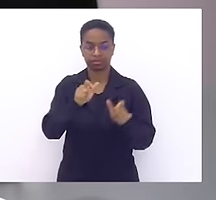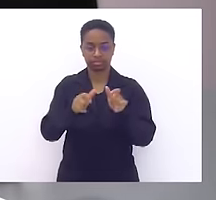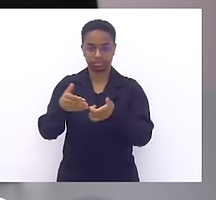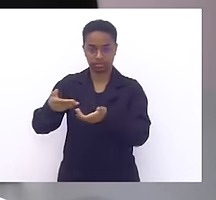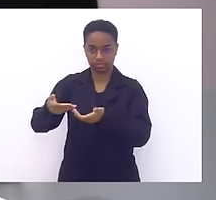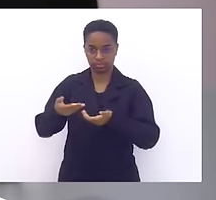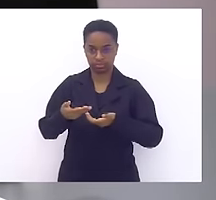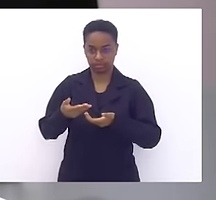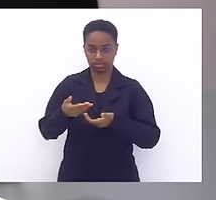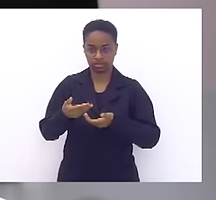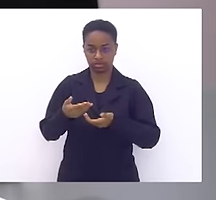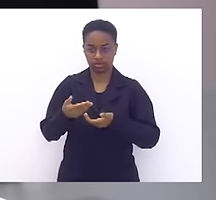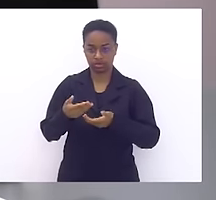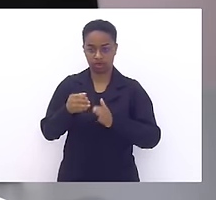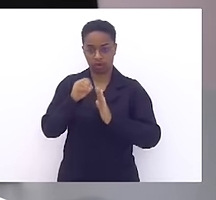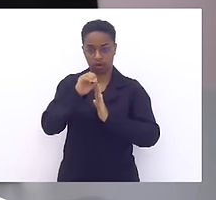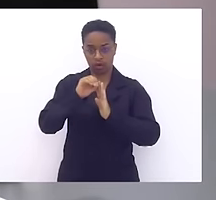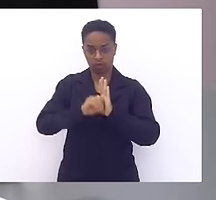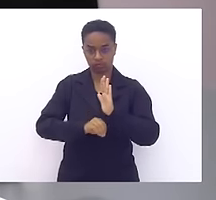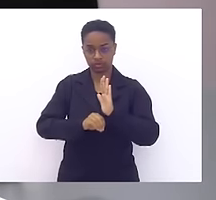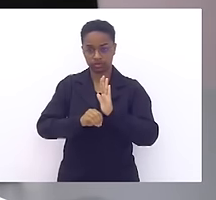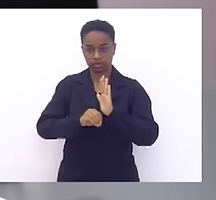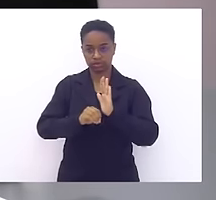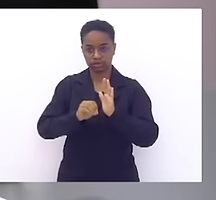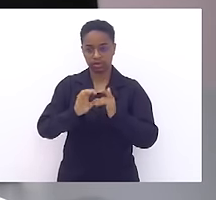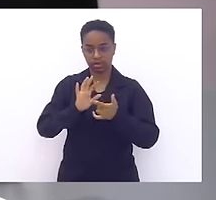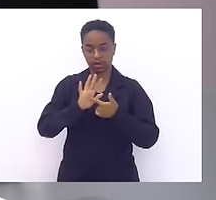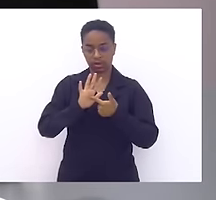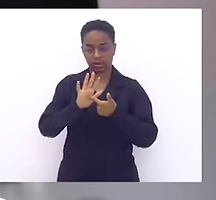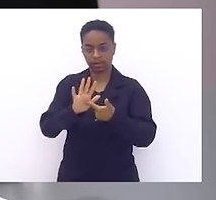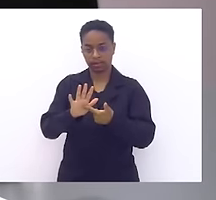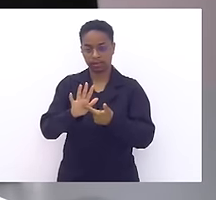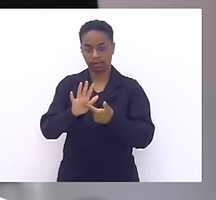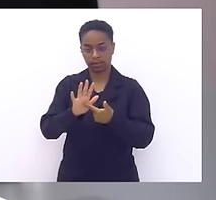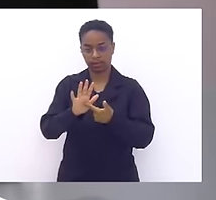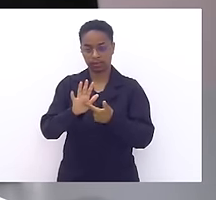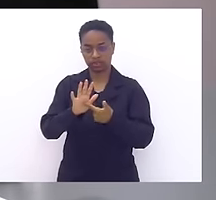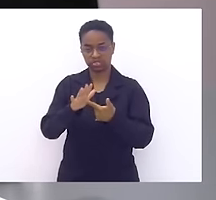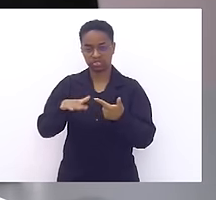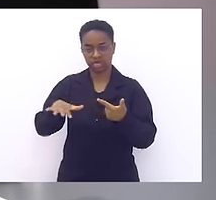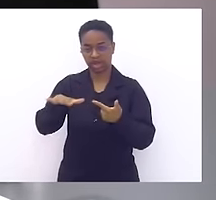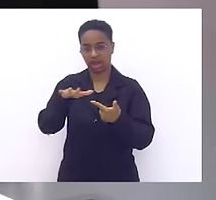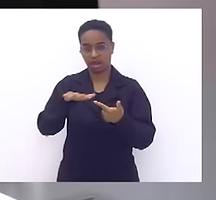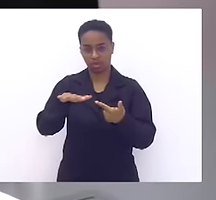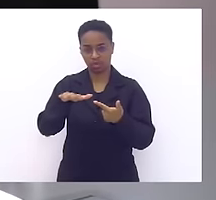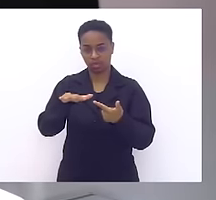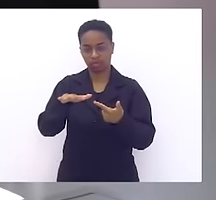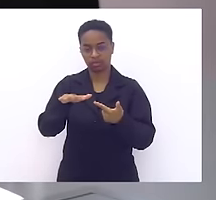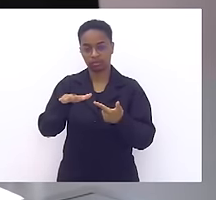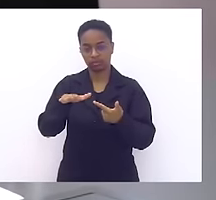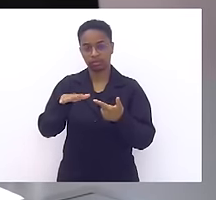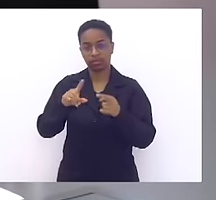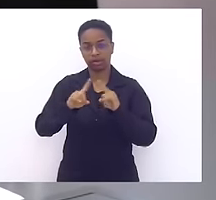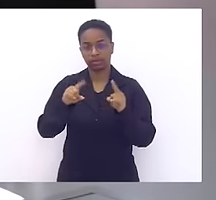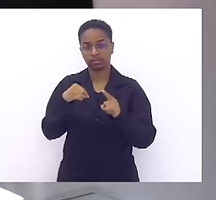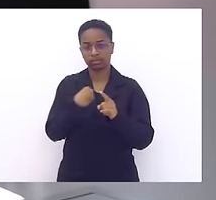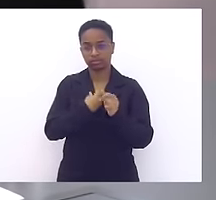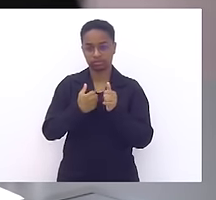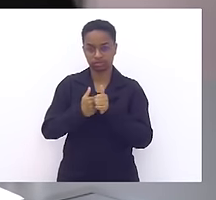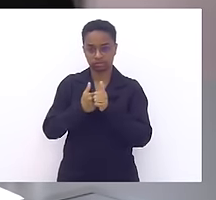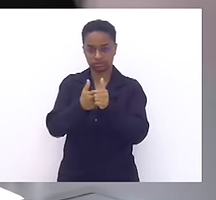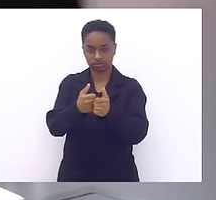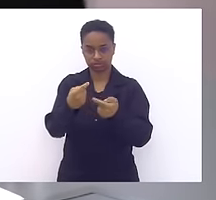embora no Ofício tivesse um pouco de maneira genérica a gente acompanha as discussões aliás